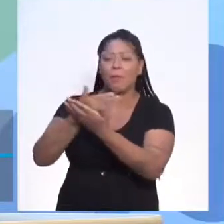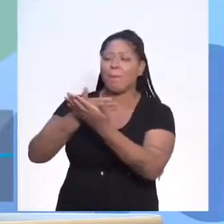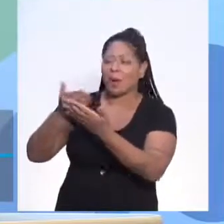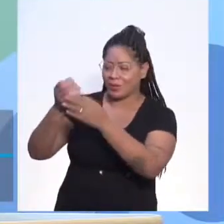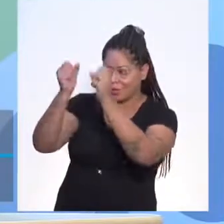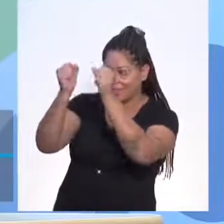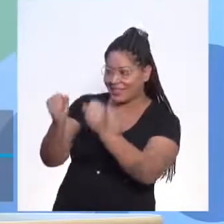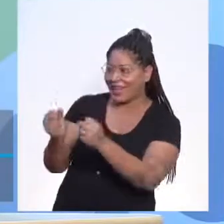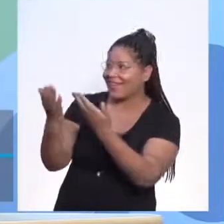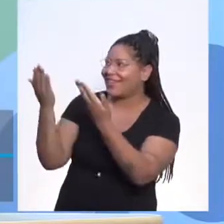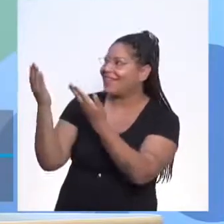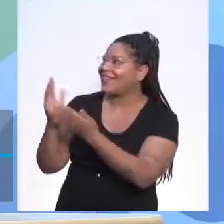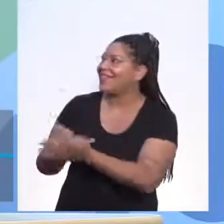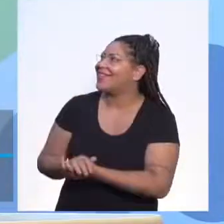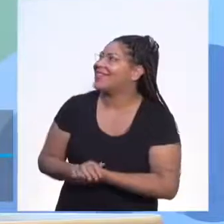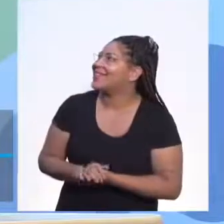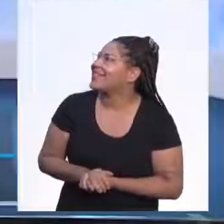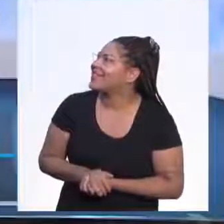palavra.